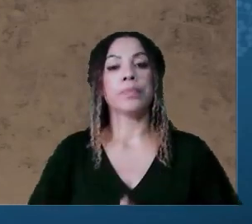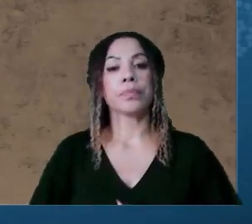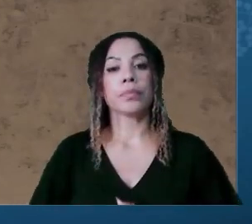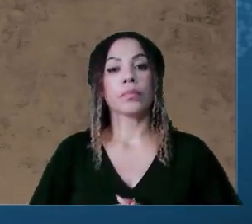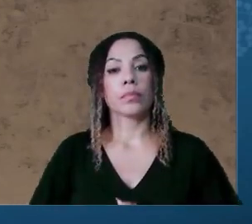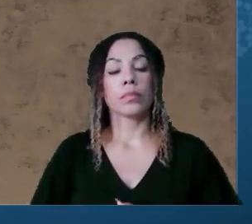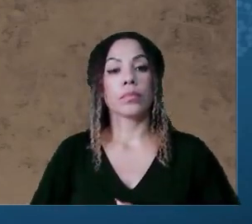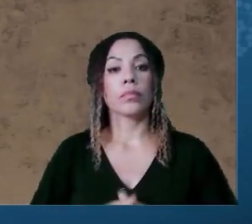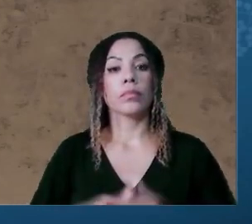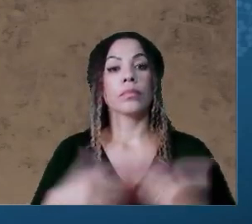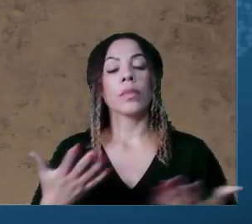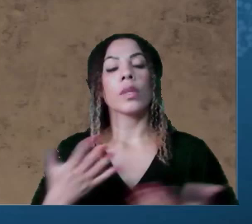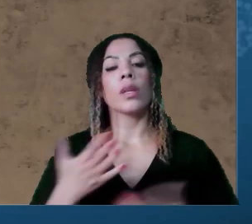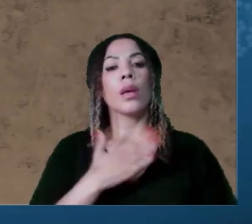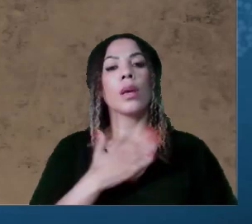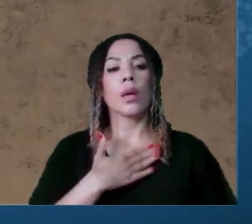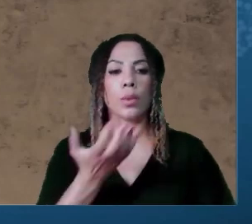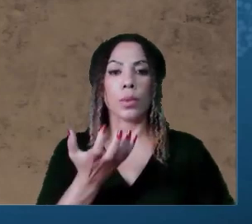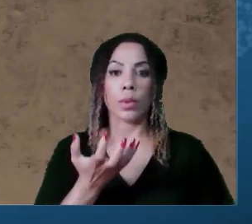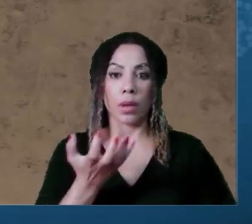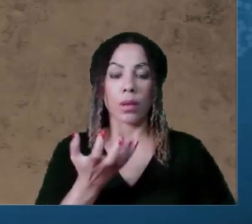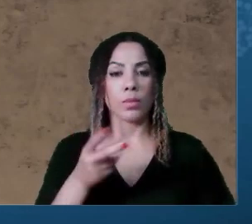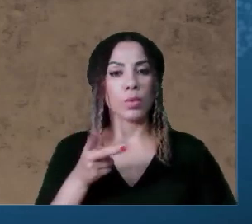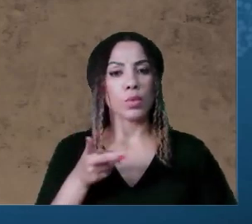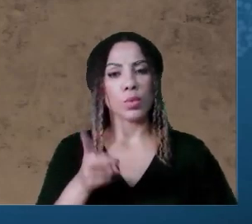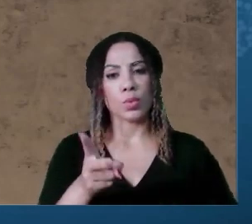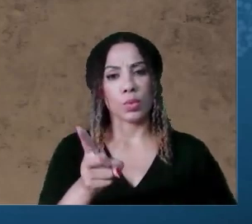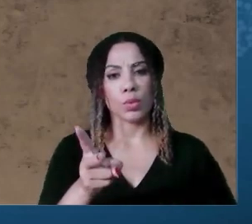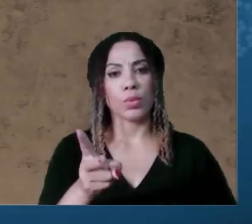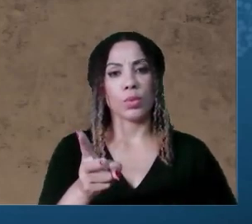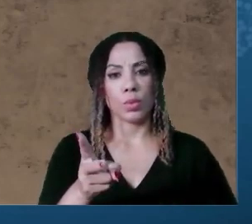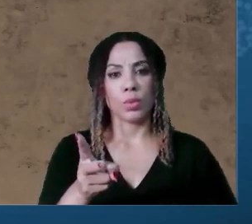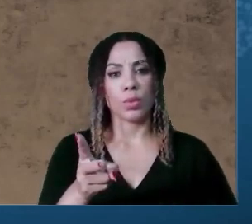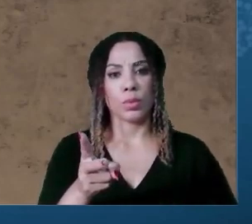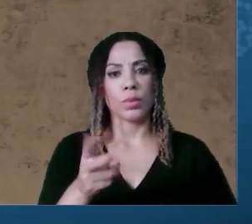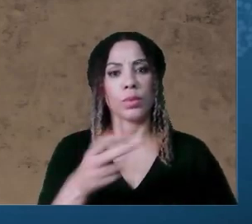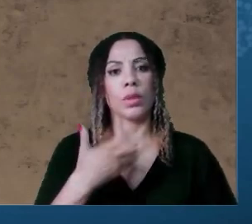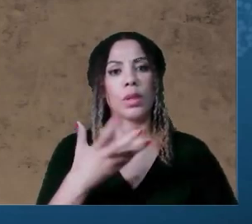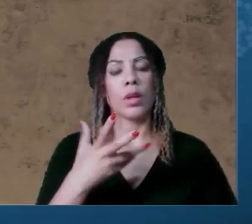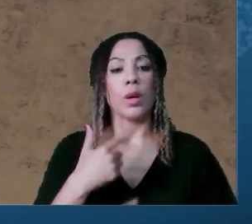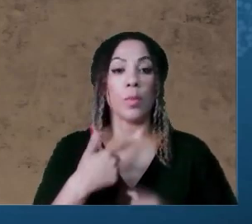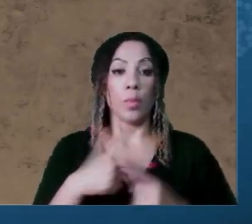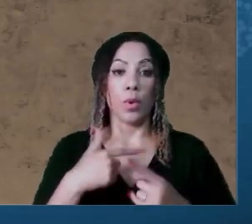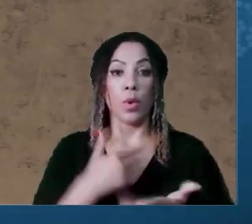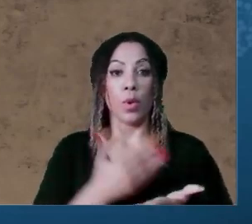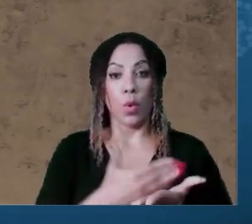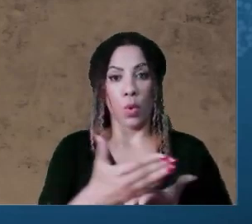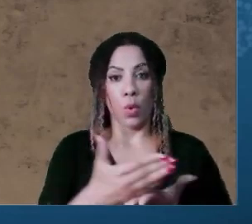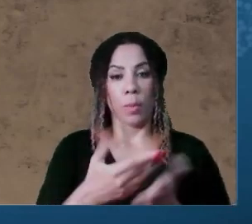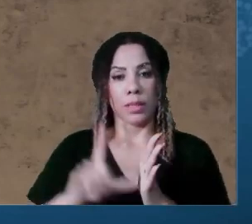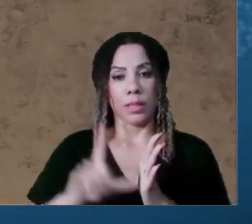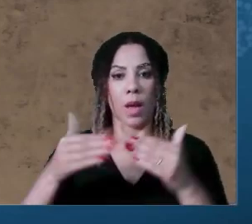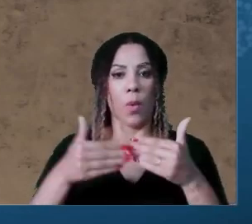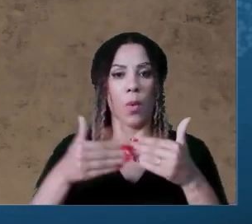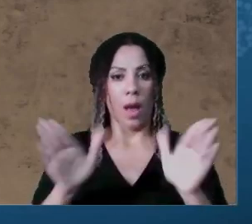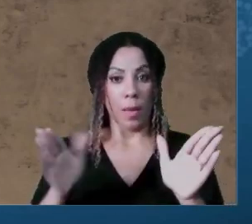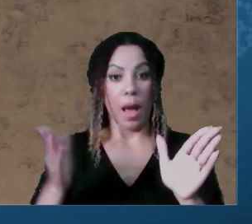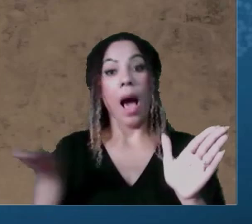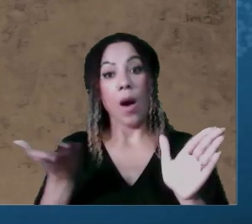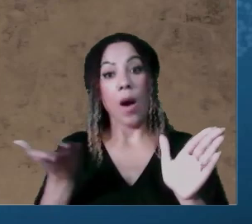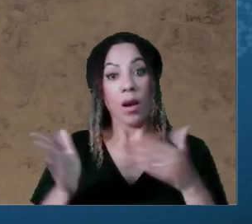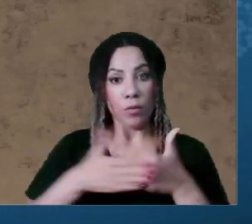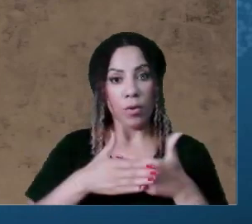eu queria continuar como comecei na abertura, agradecendo. Eu